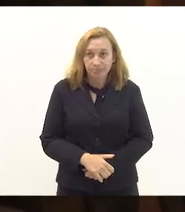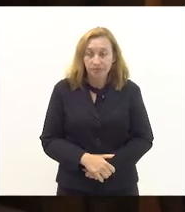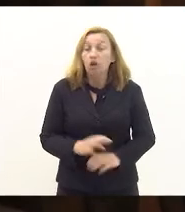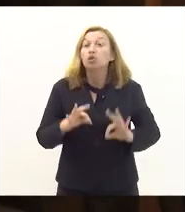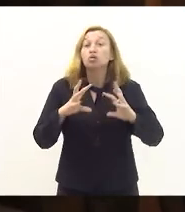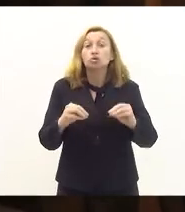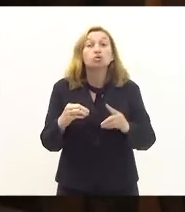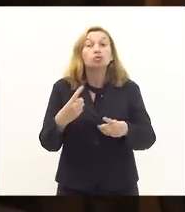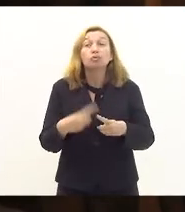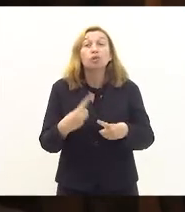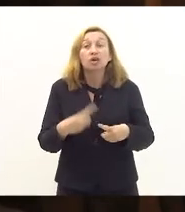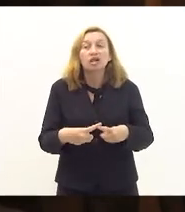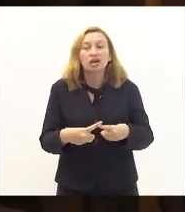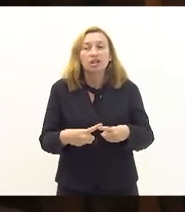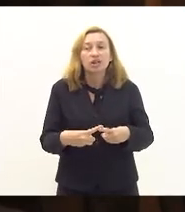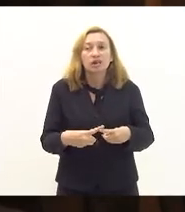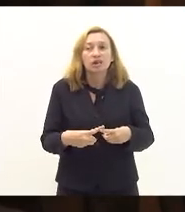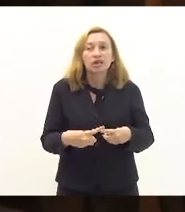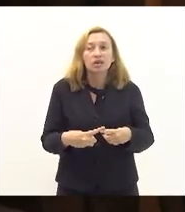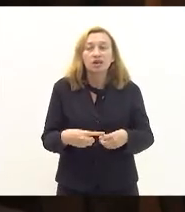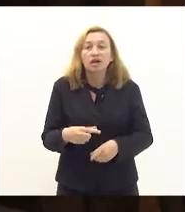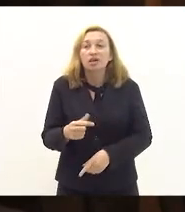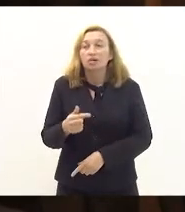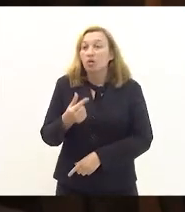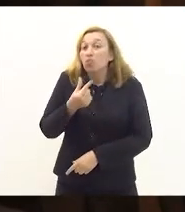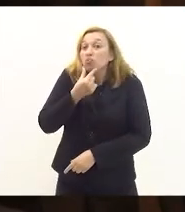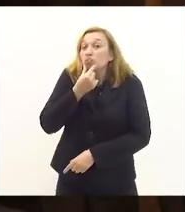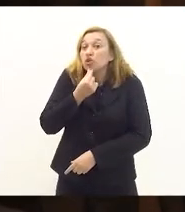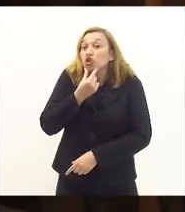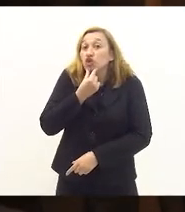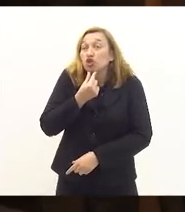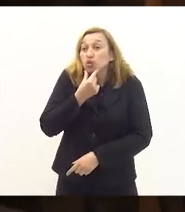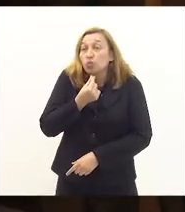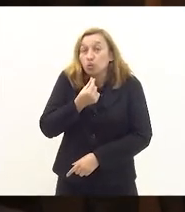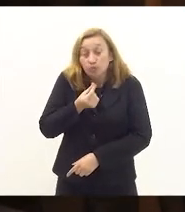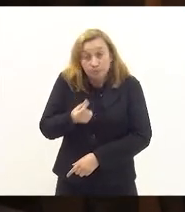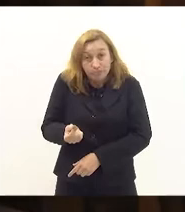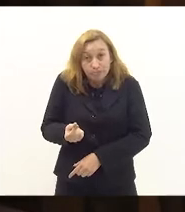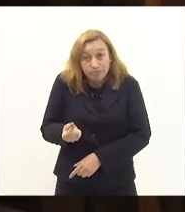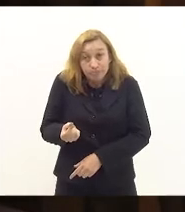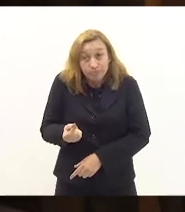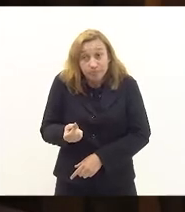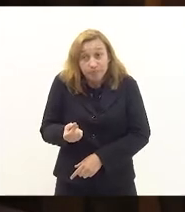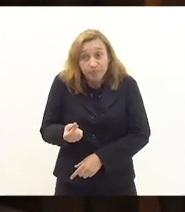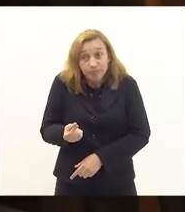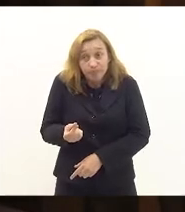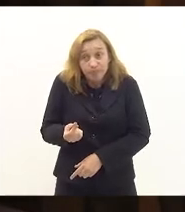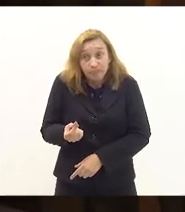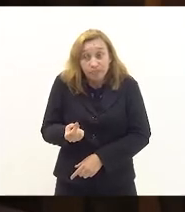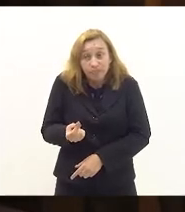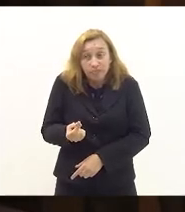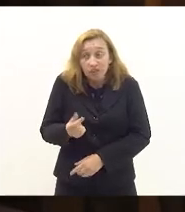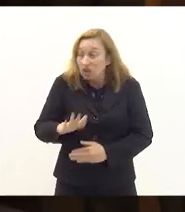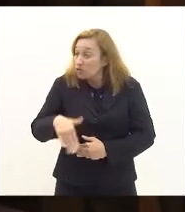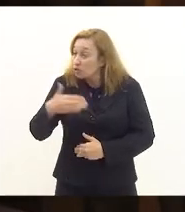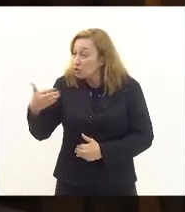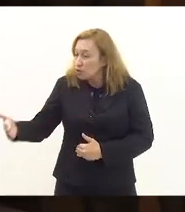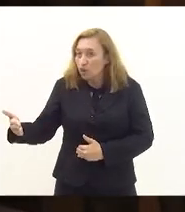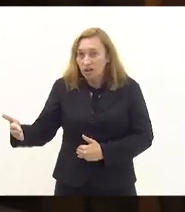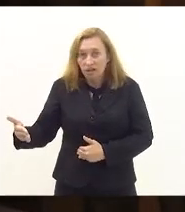Tudo isso pela cena de um menino que, do lado de fora,